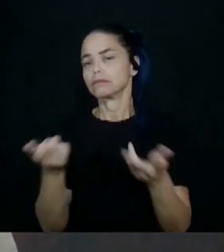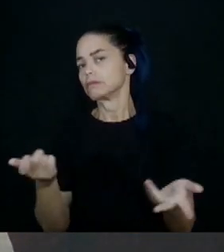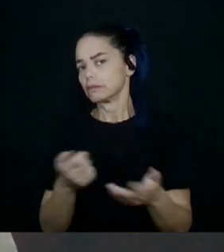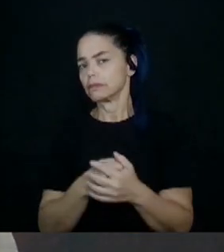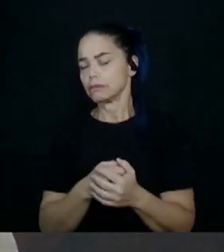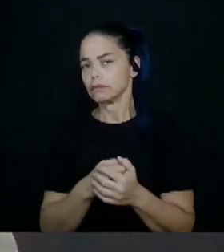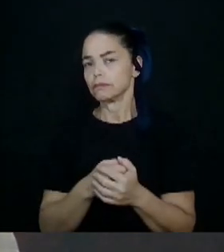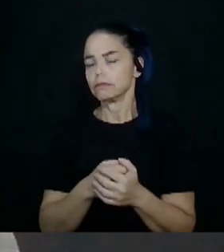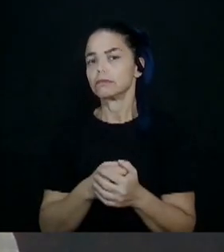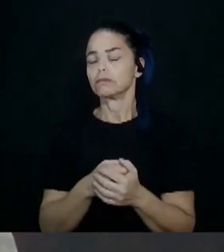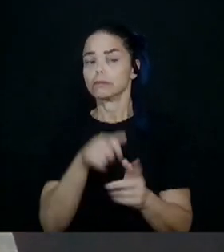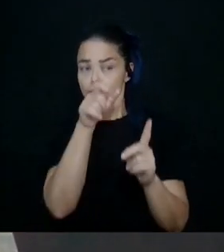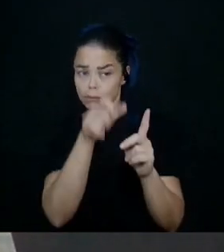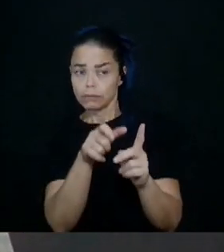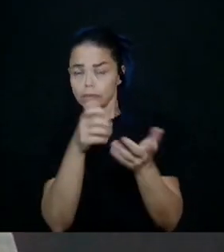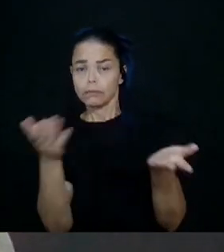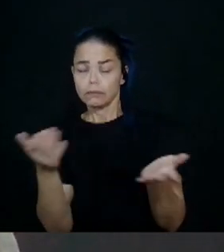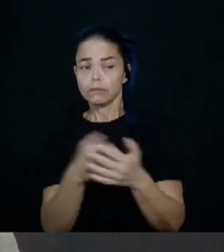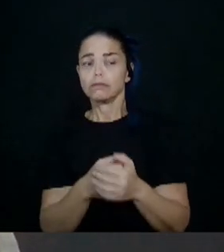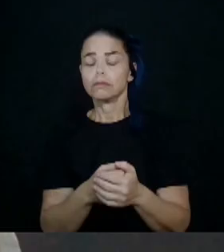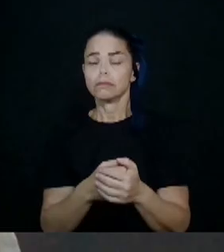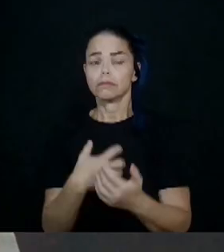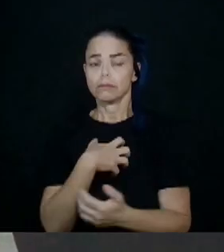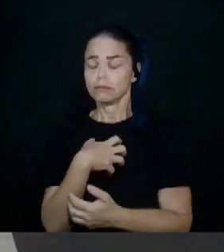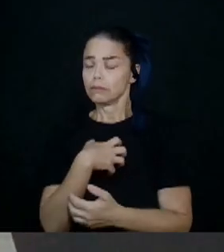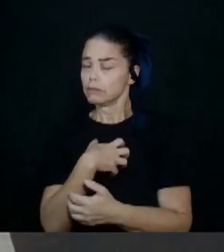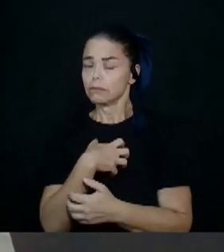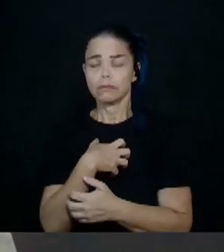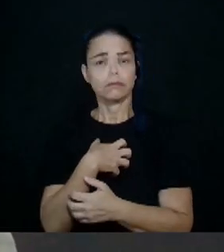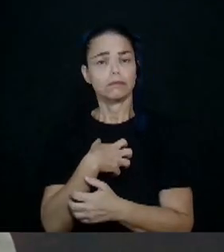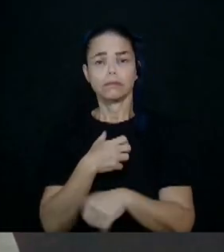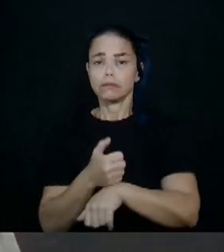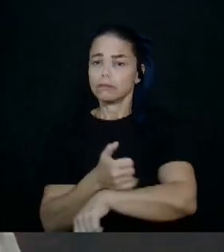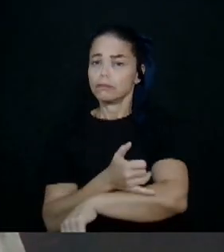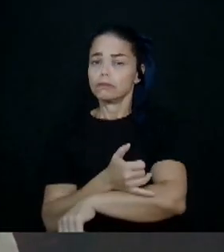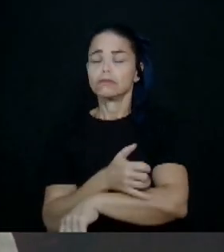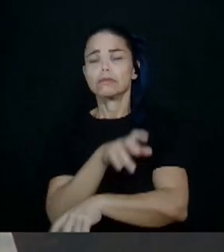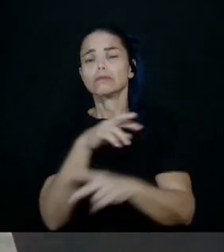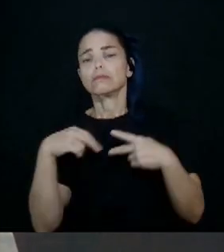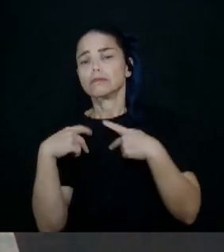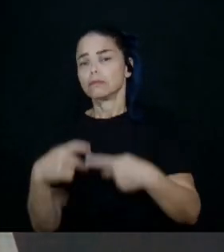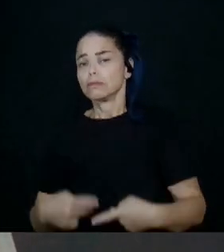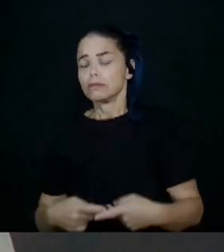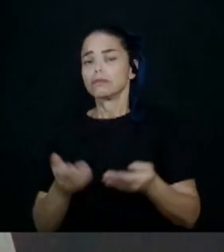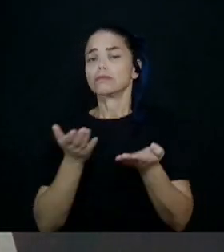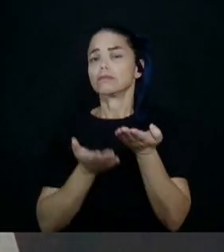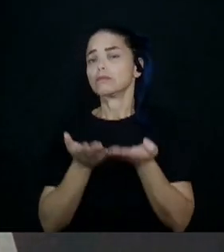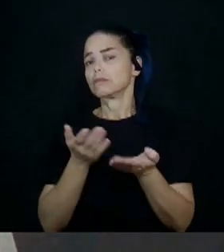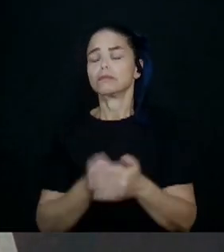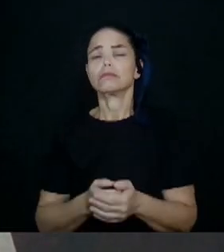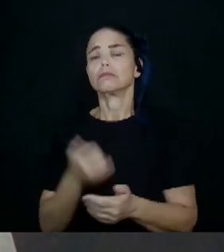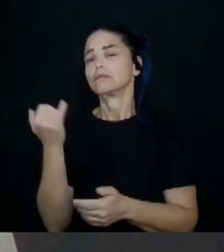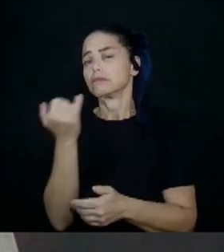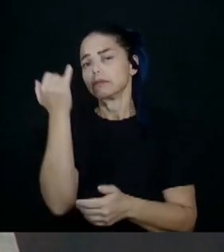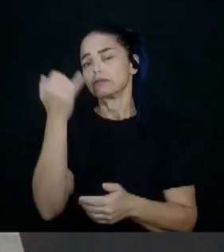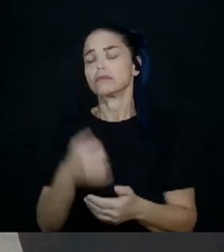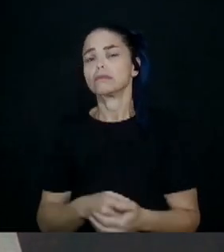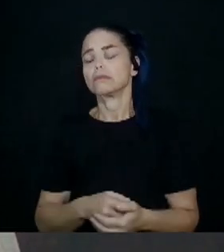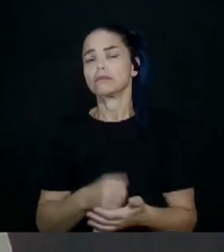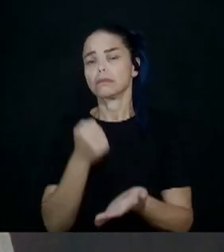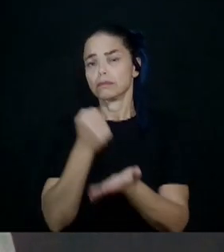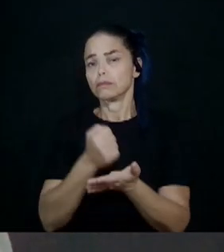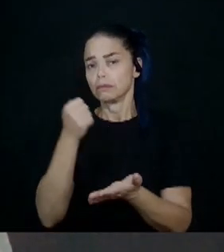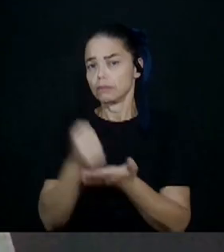o indivíduo, acho que a questão emocional hoje, quando você fala de ser humano, equilíbrio emocional é tudo. Você é contratado por